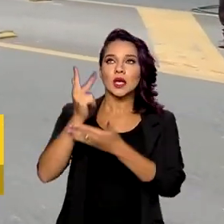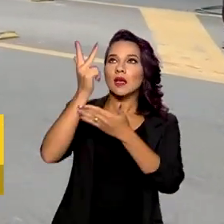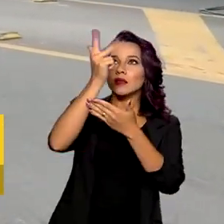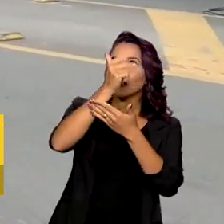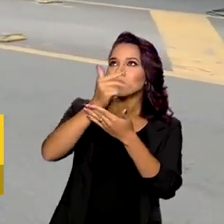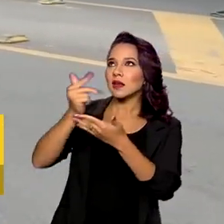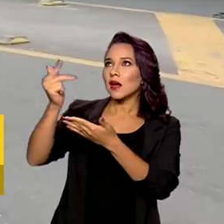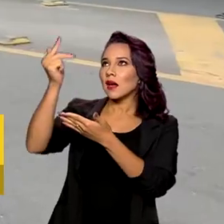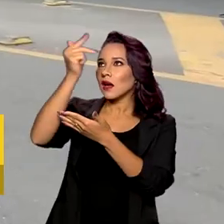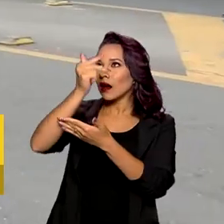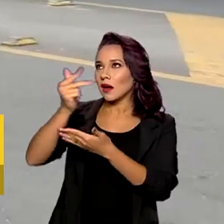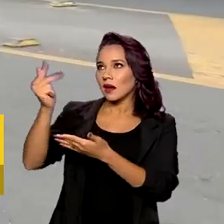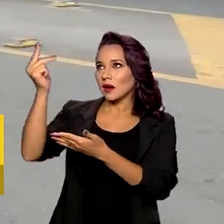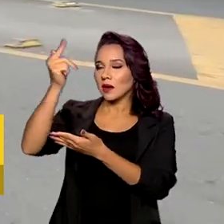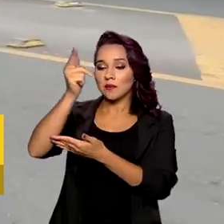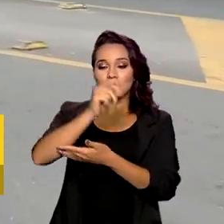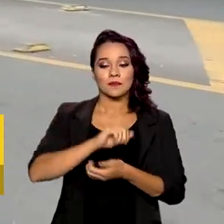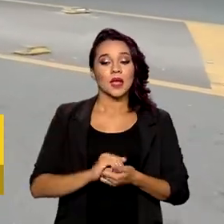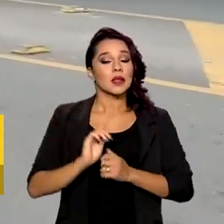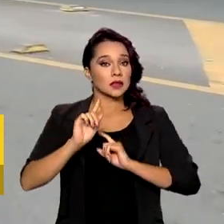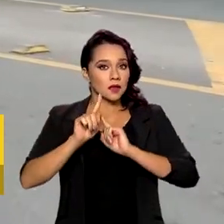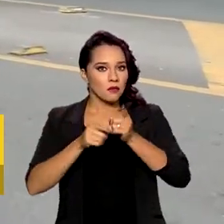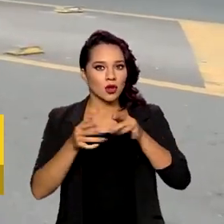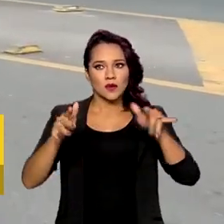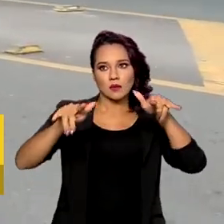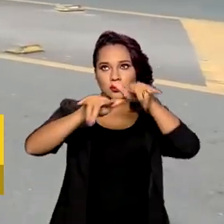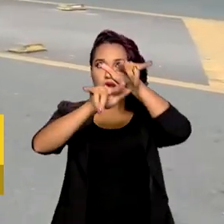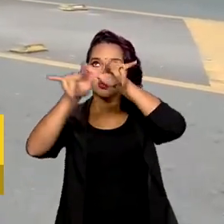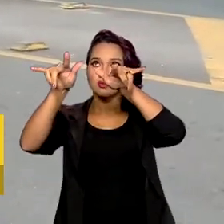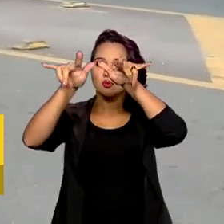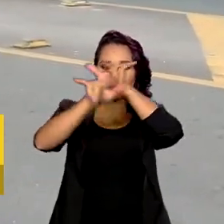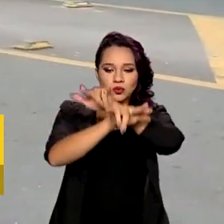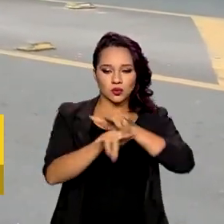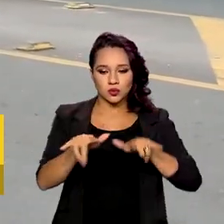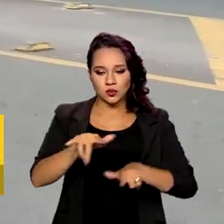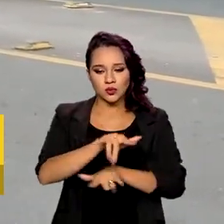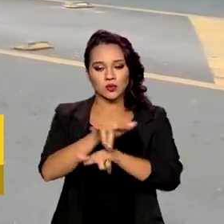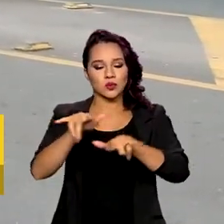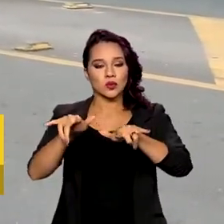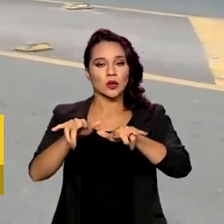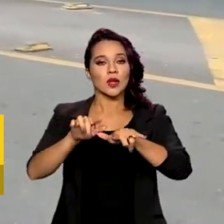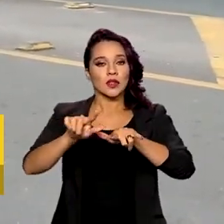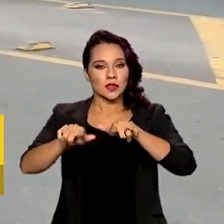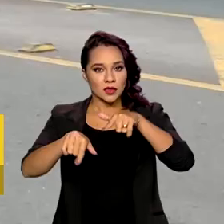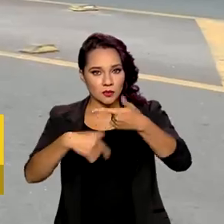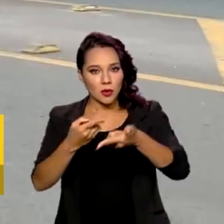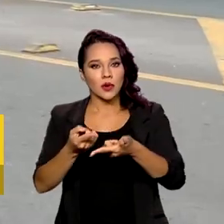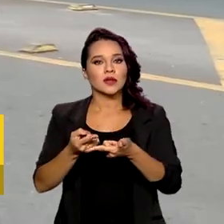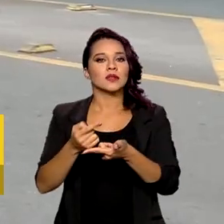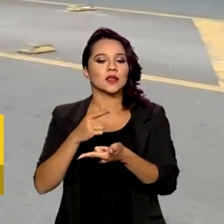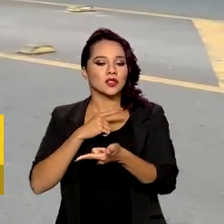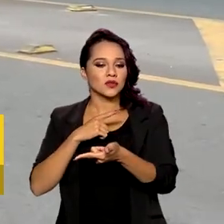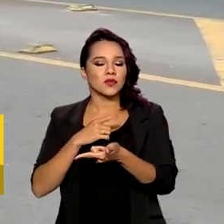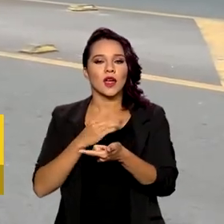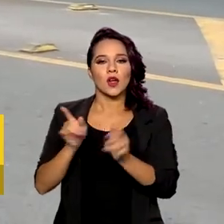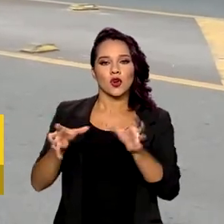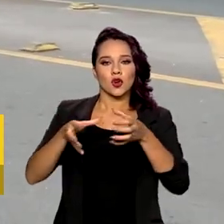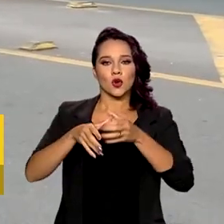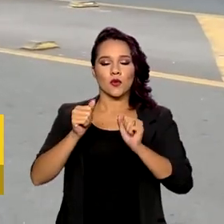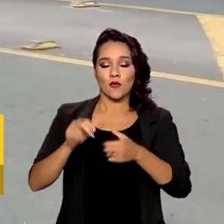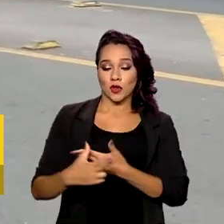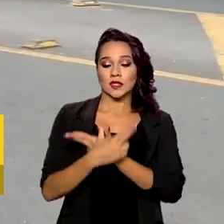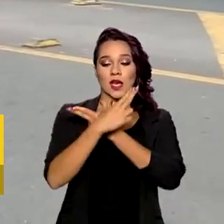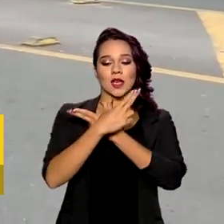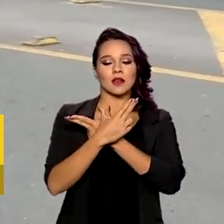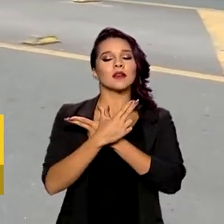as palavras. E depois eles vão se reposicionar. Quando tiver a passagem da Força Aérea, eles